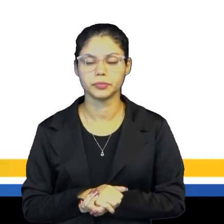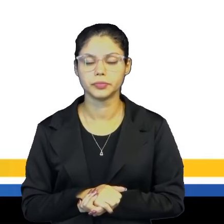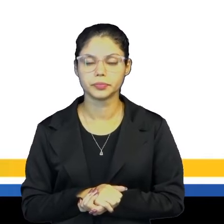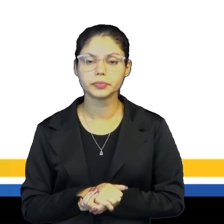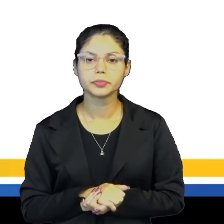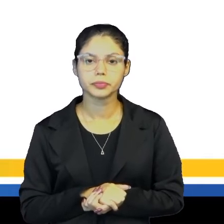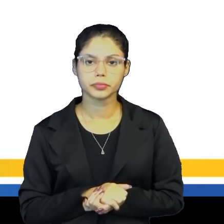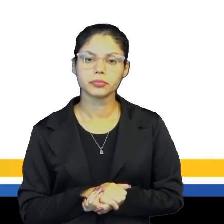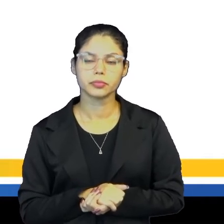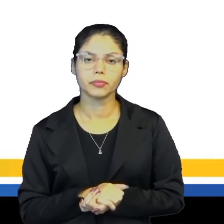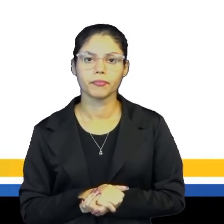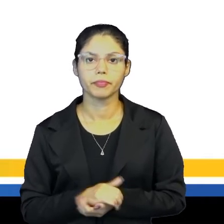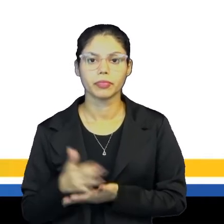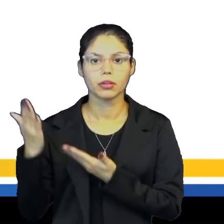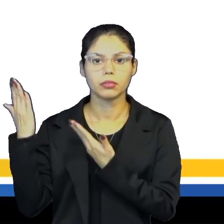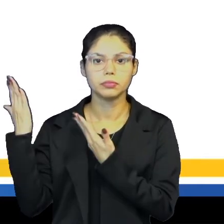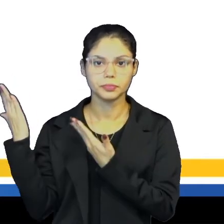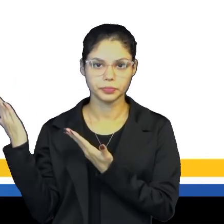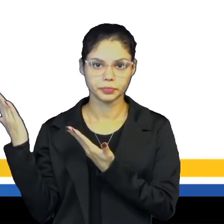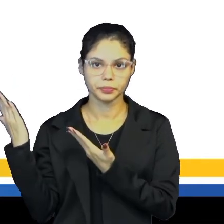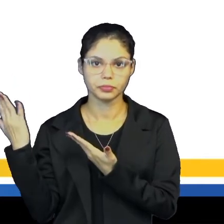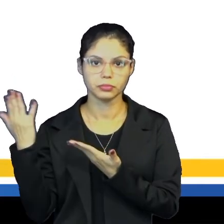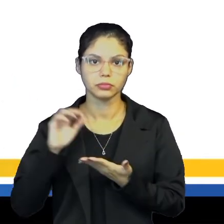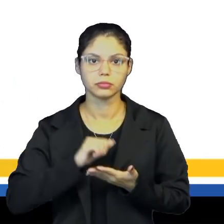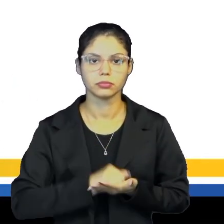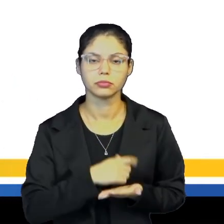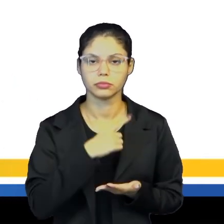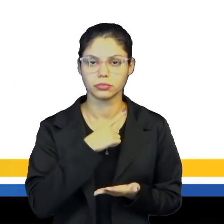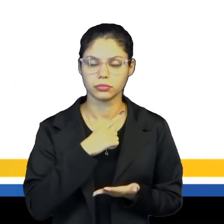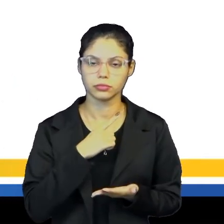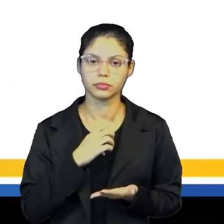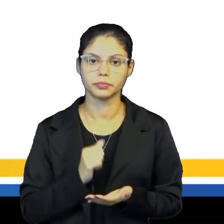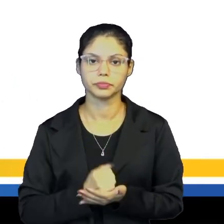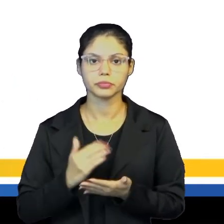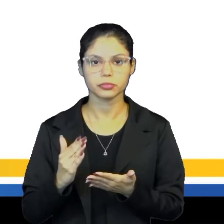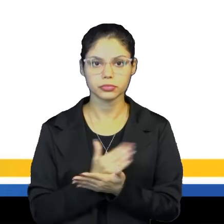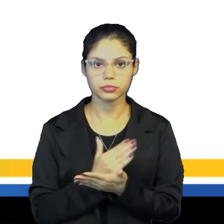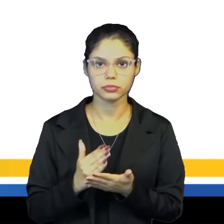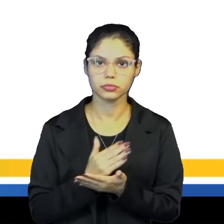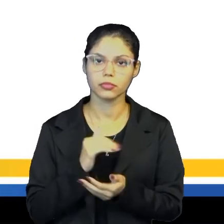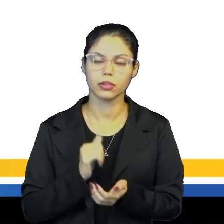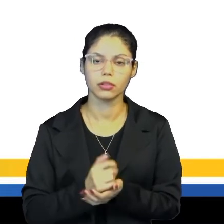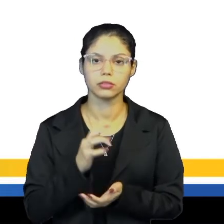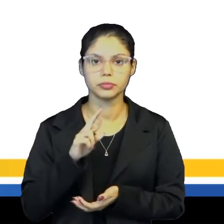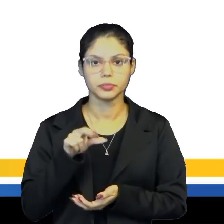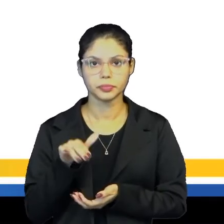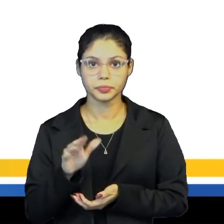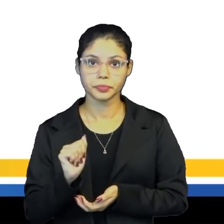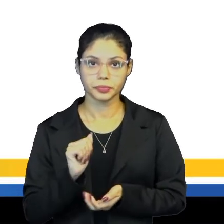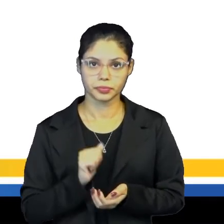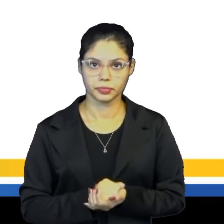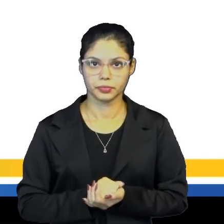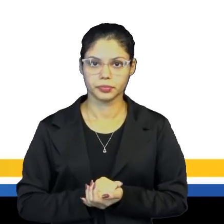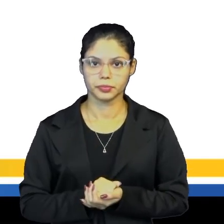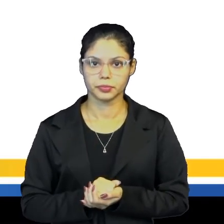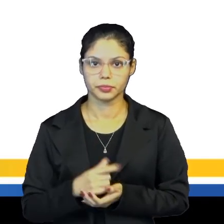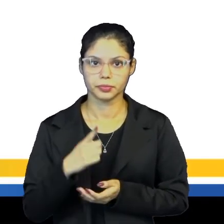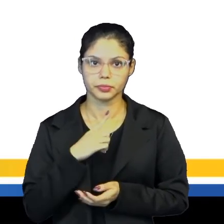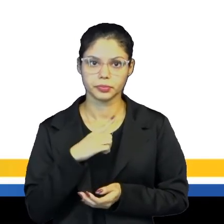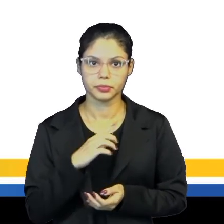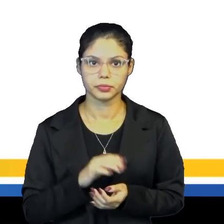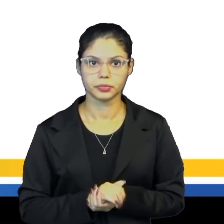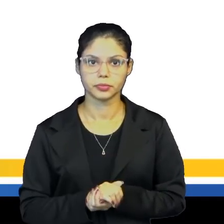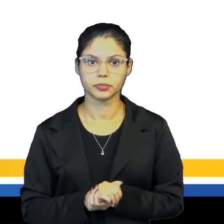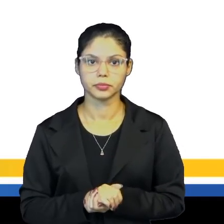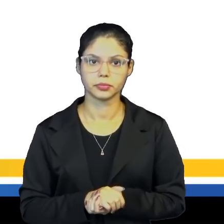proteger, né? Bom, aqui nós temos algumas formas de textura, né? Então, ali nós temos